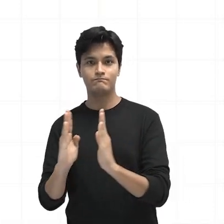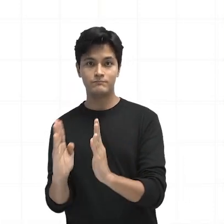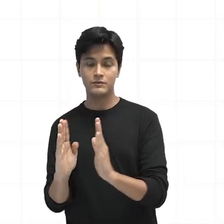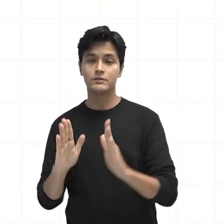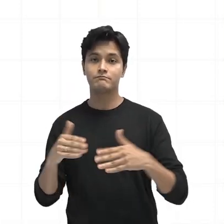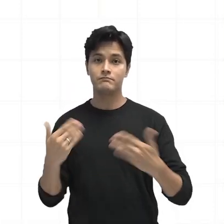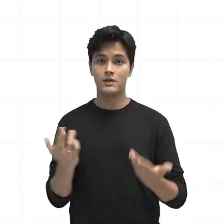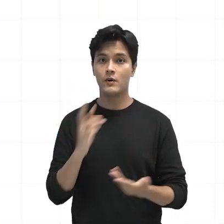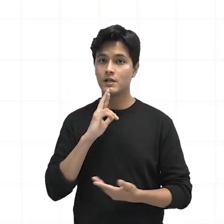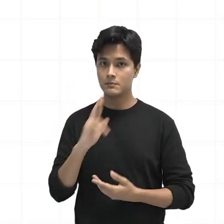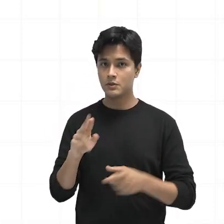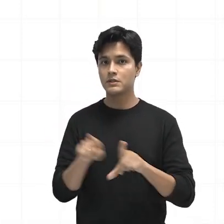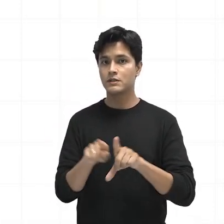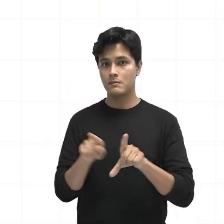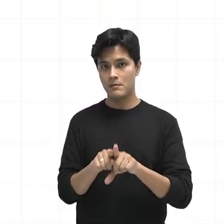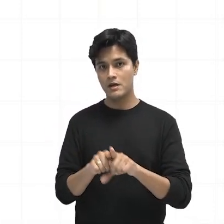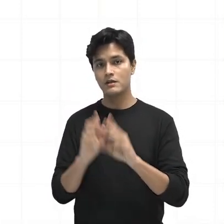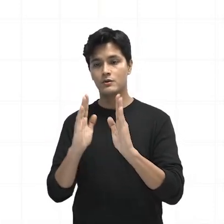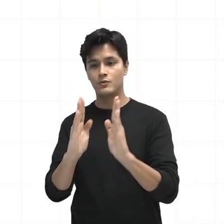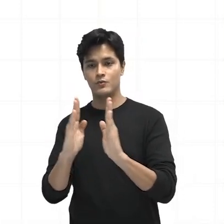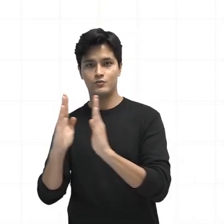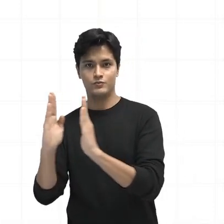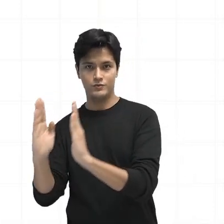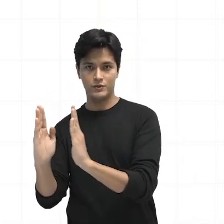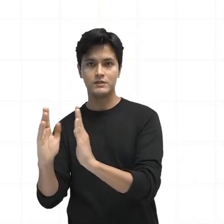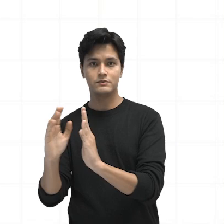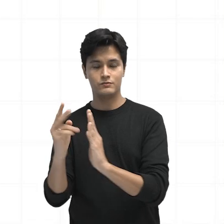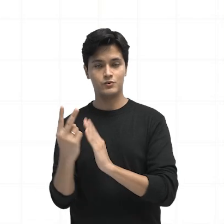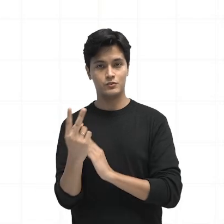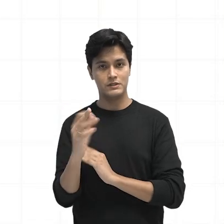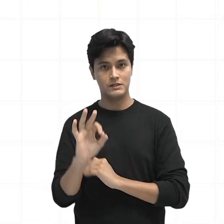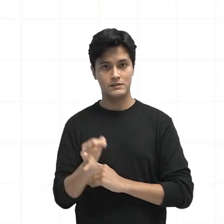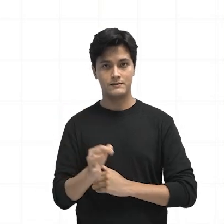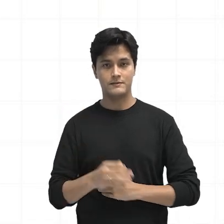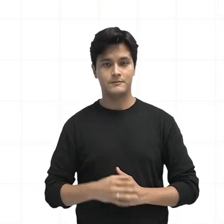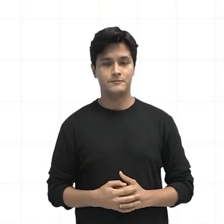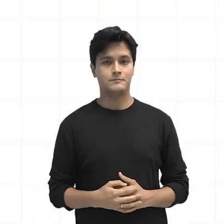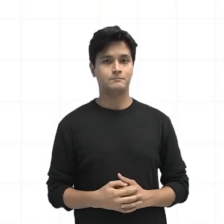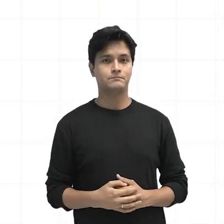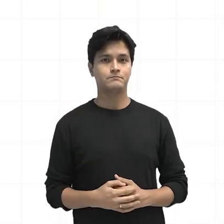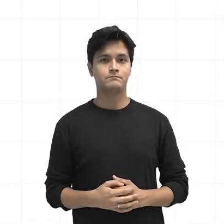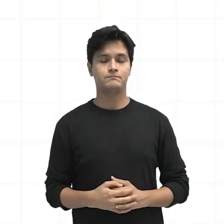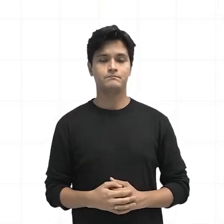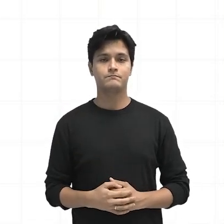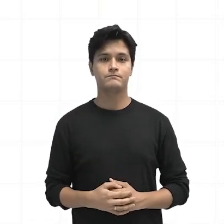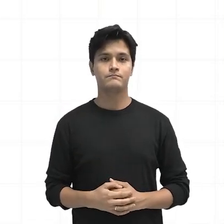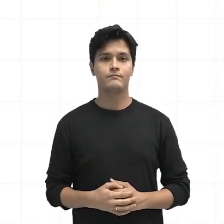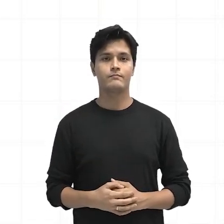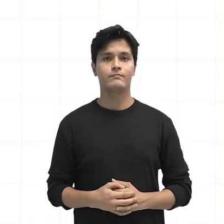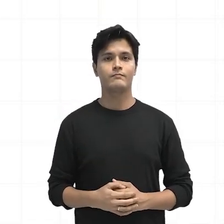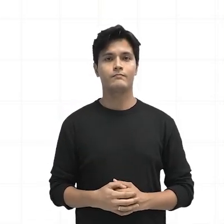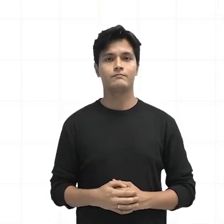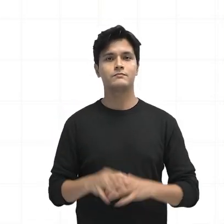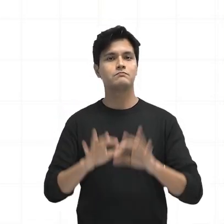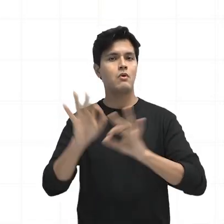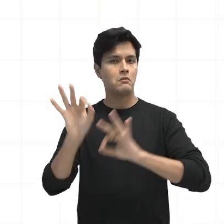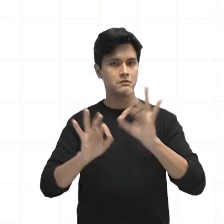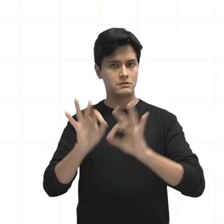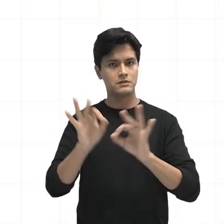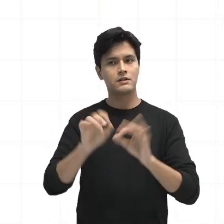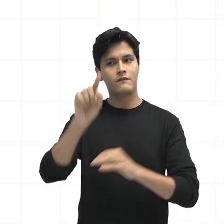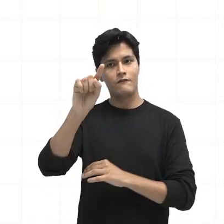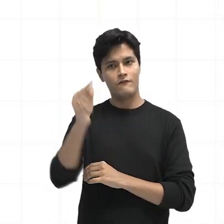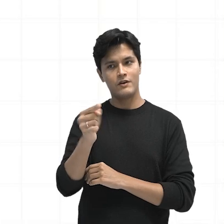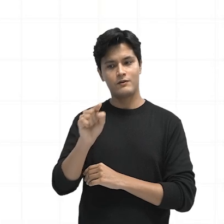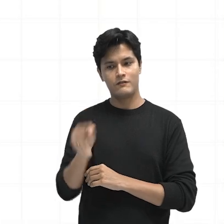2 casas decimais. Belezinha? Belezinha. Então vamos lá. Arrumei vírgula embaixo de vírgula, aqui que é o